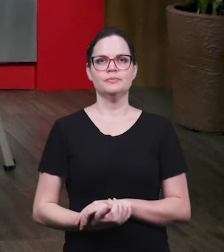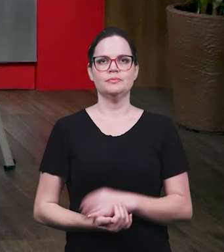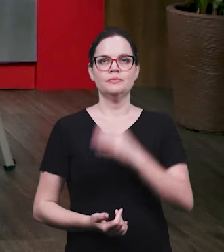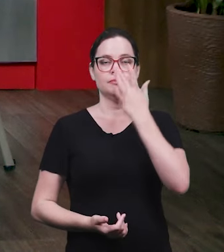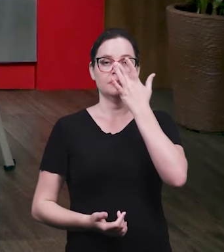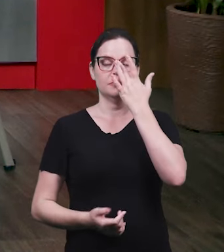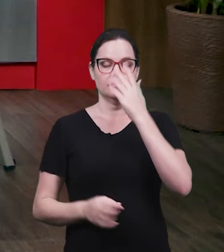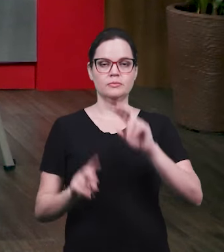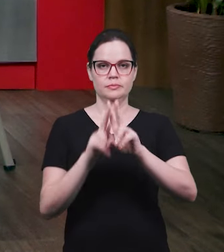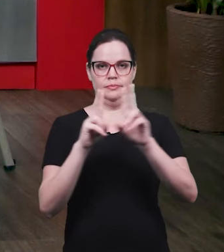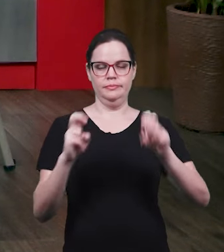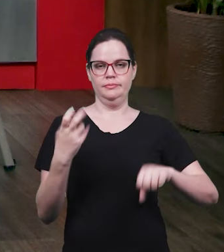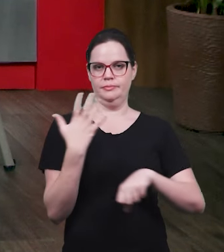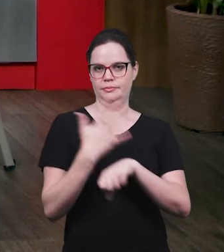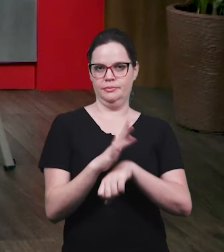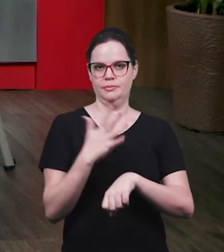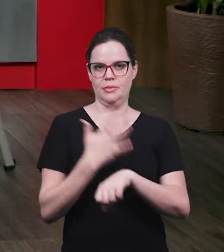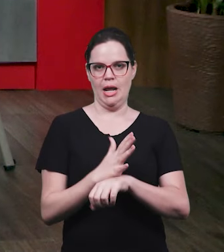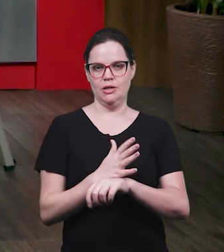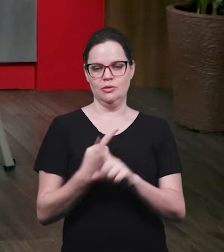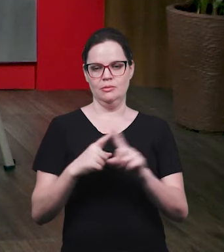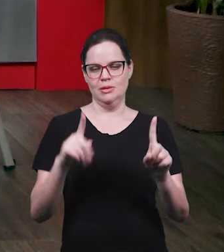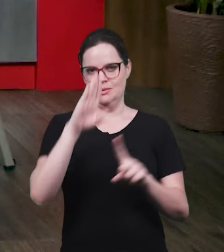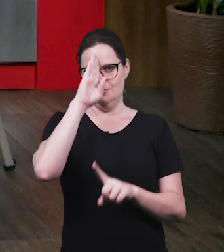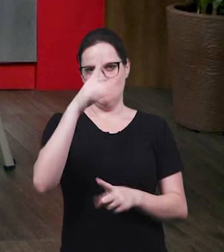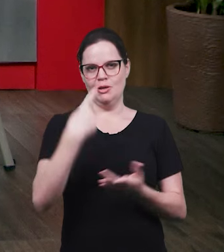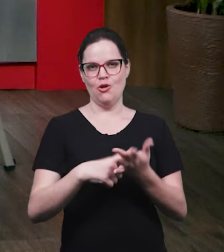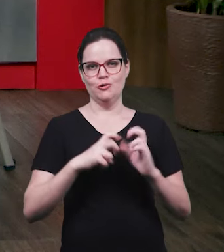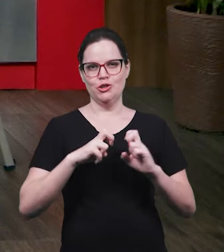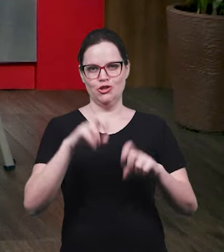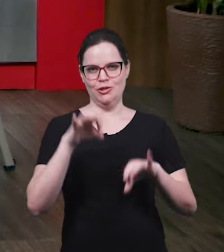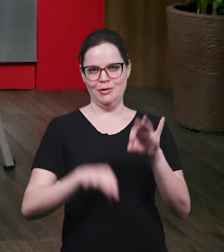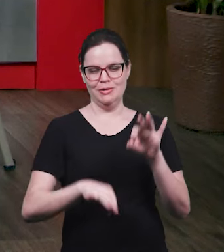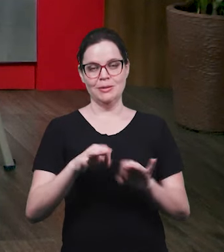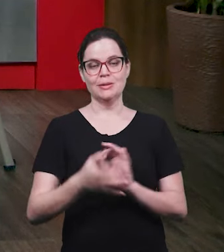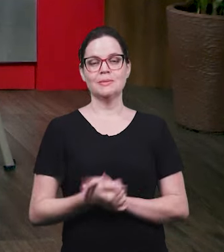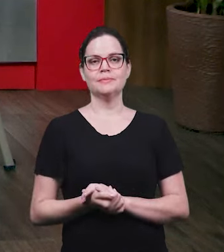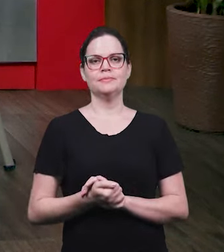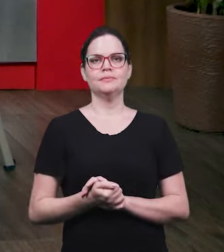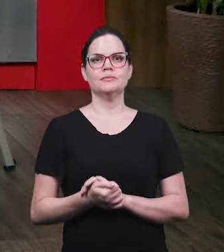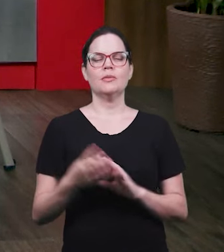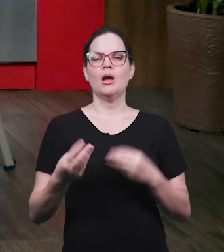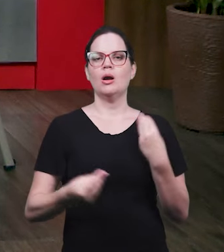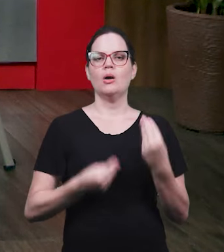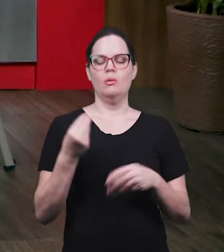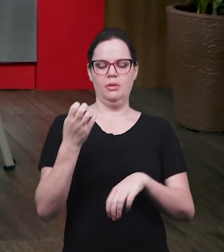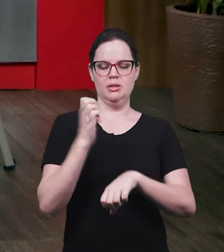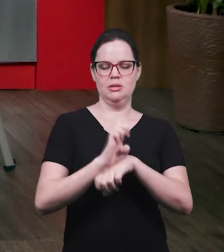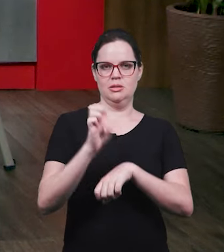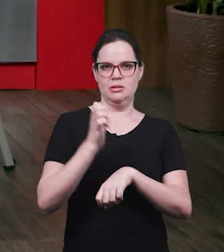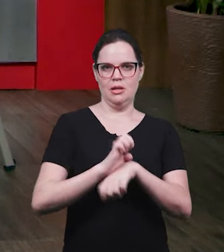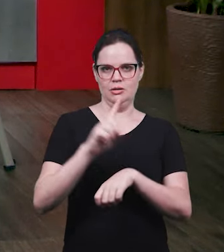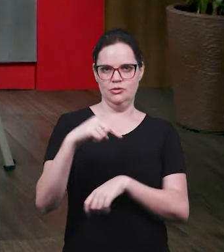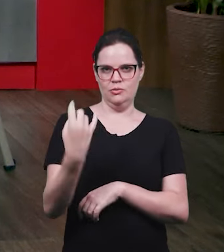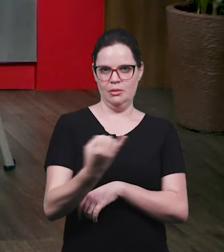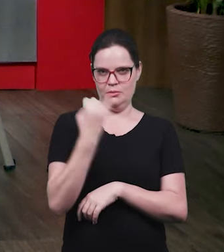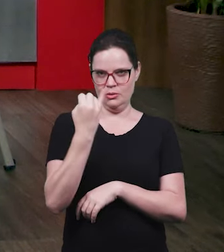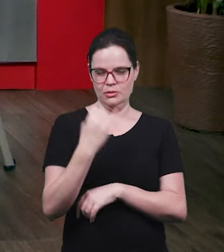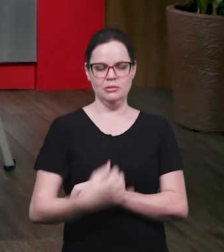justamente falando sobre prática, especialmente prática jurídica, doutor Isaías, qual a importância do estágio hoje para quem estuda